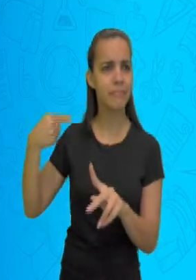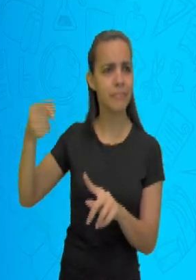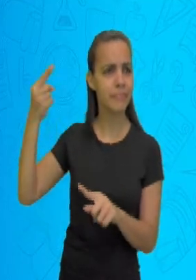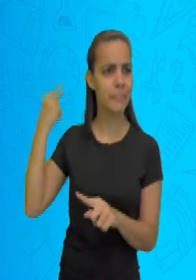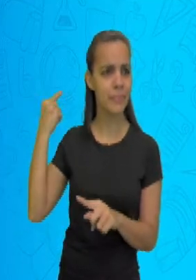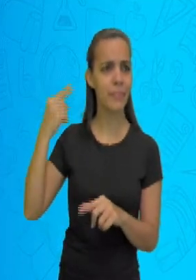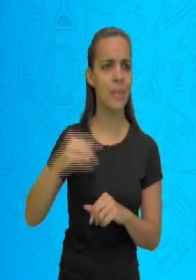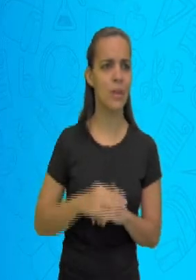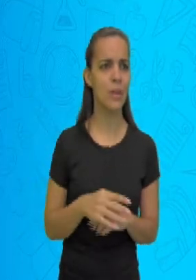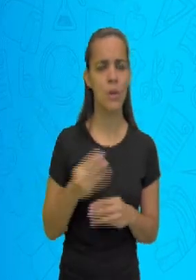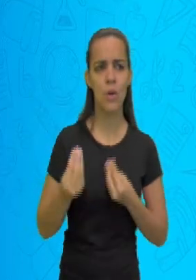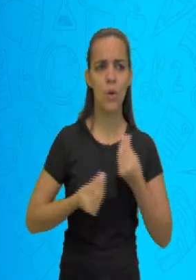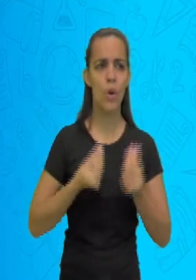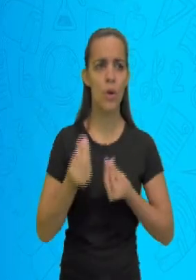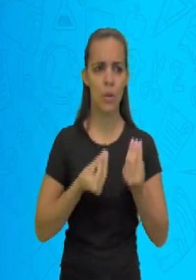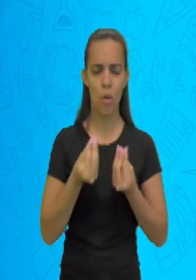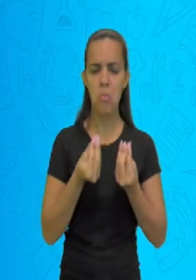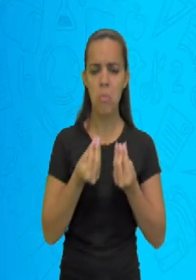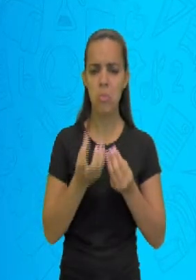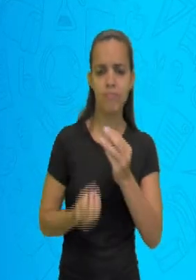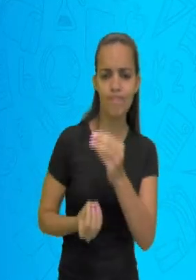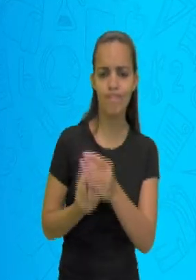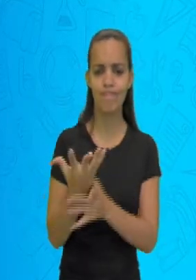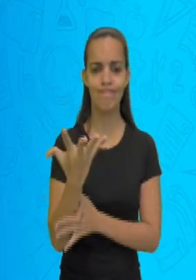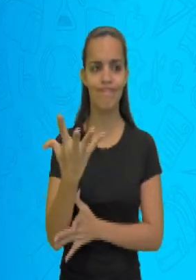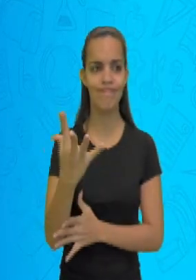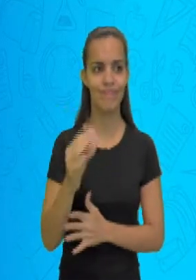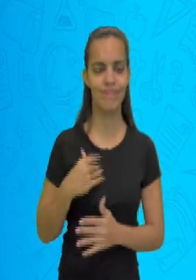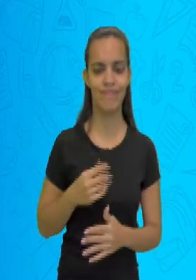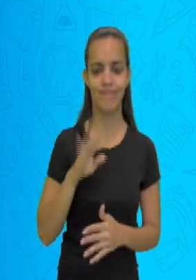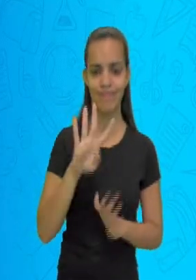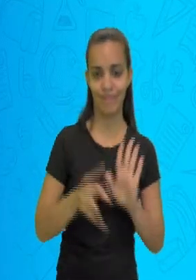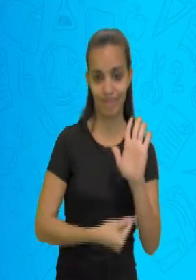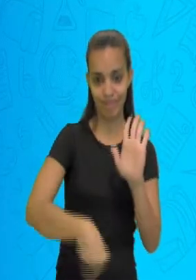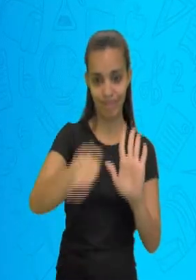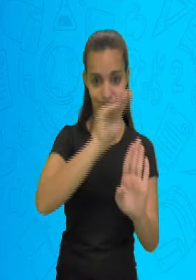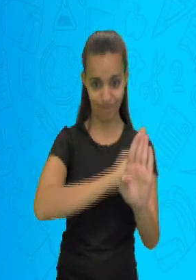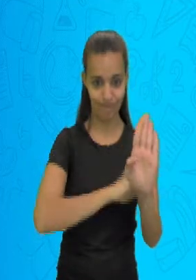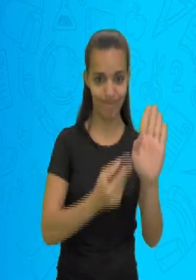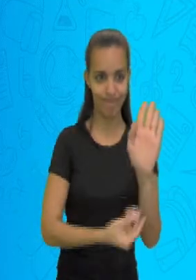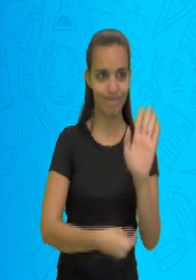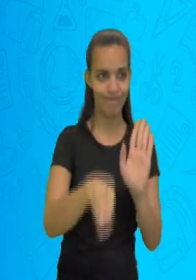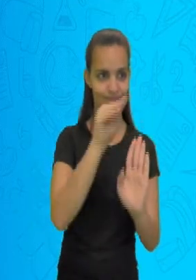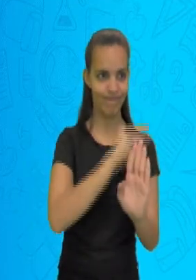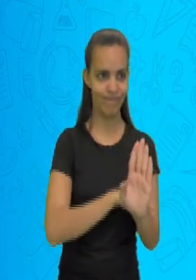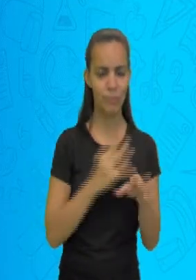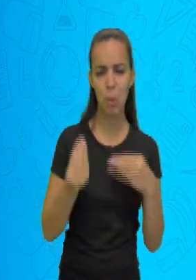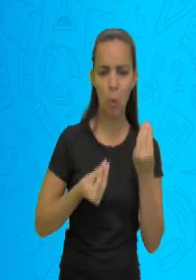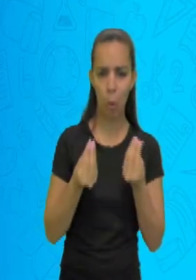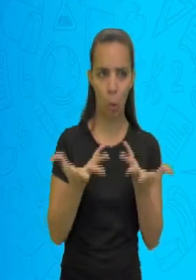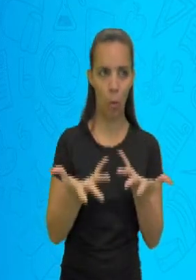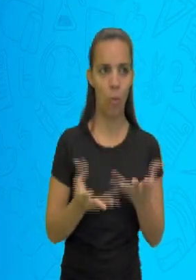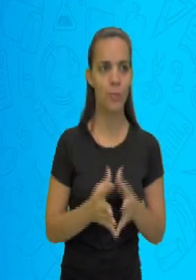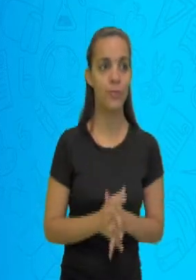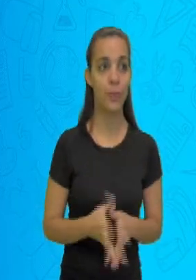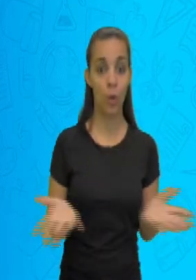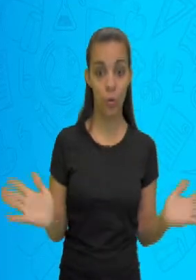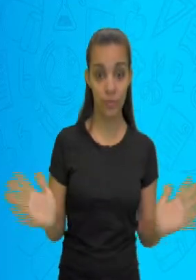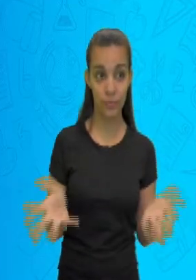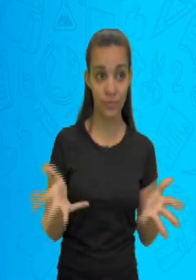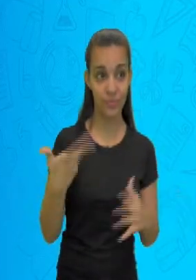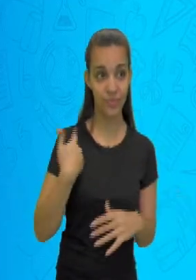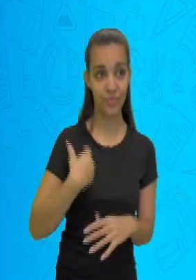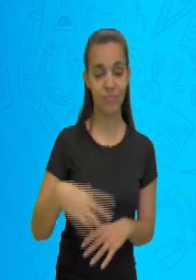sobre como surgiu o calendário, a importância dele, como ele foi criado. E hoje nós vamos